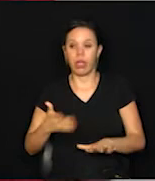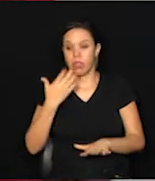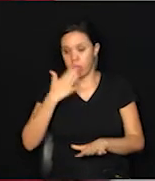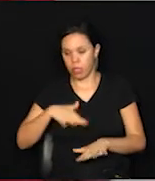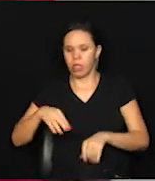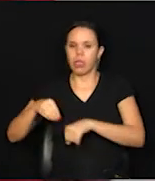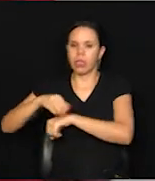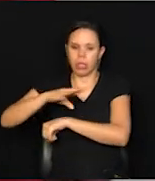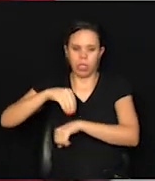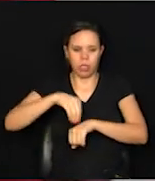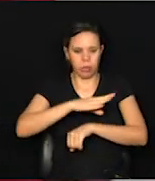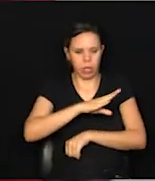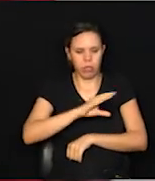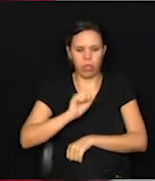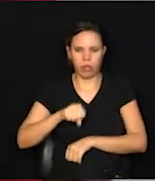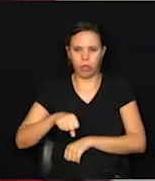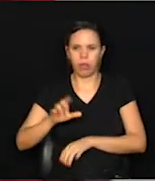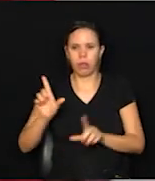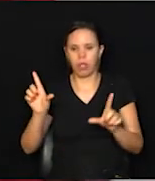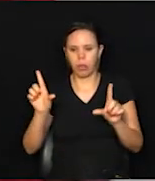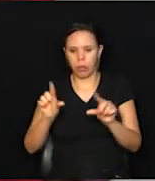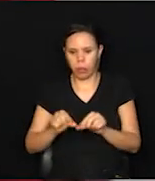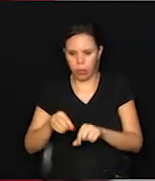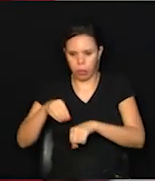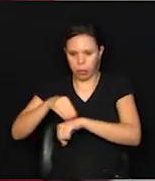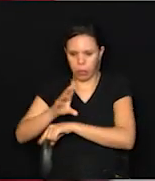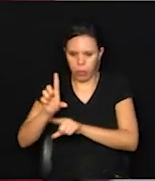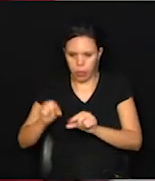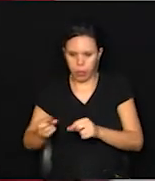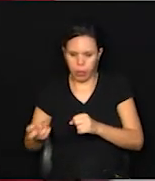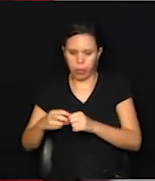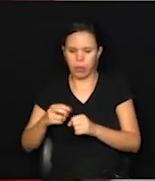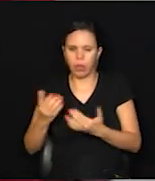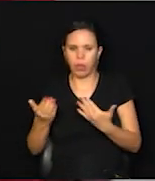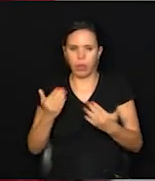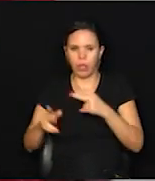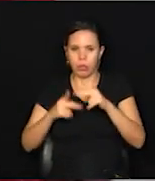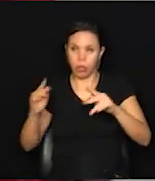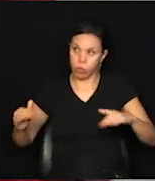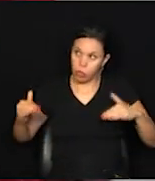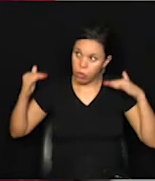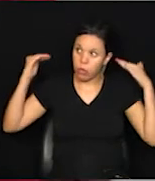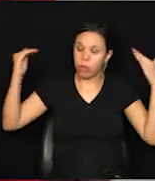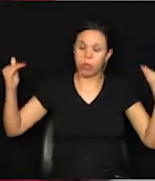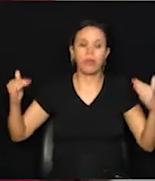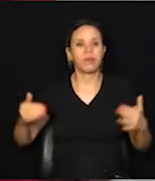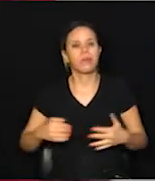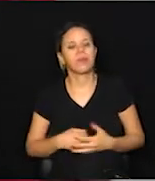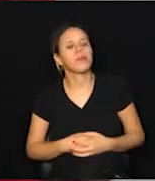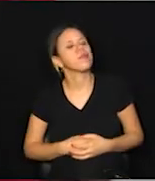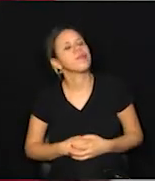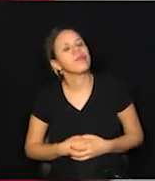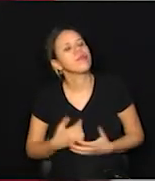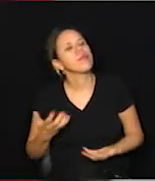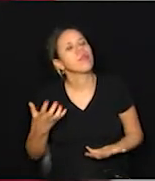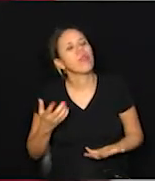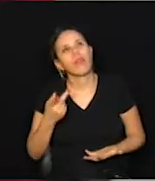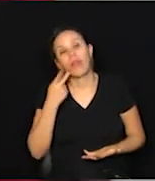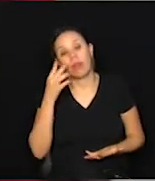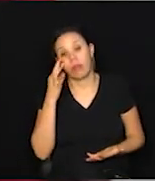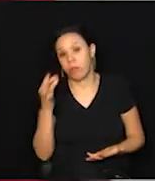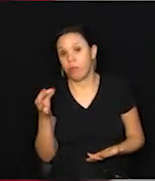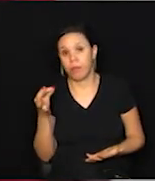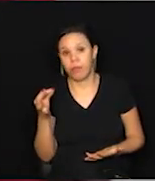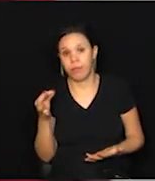Transmitem, mas com menor carga viral do que adultos. E isso, o que, que eu quero chamar a